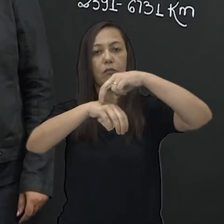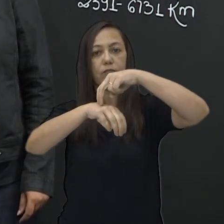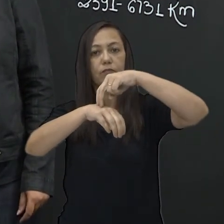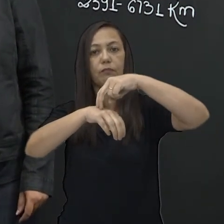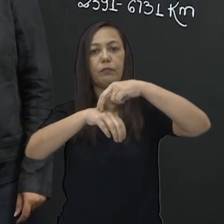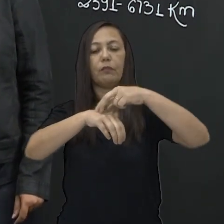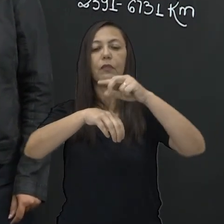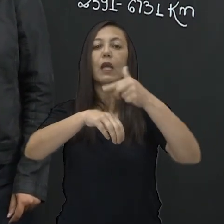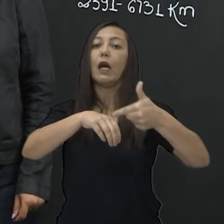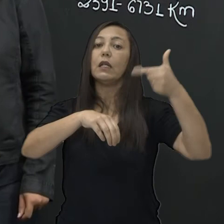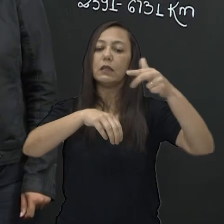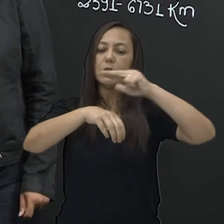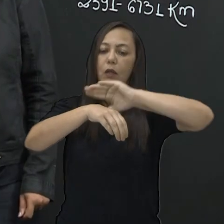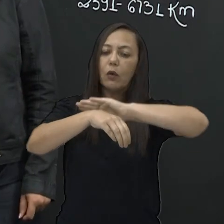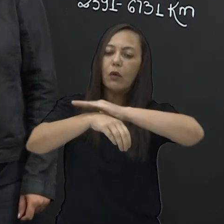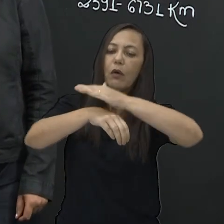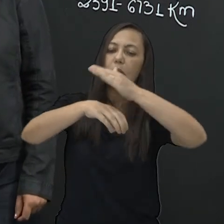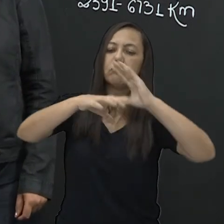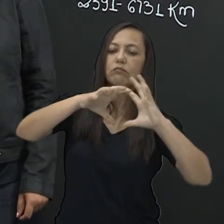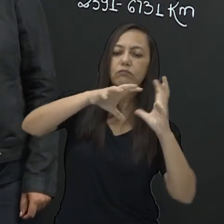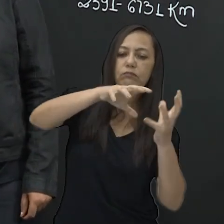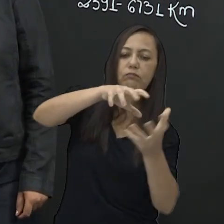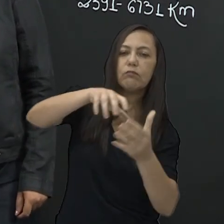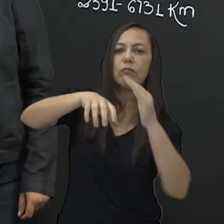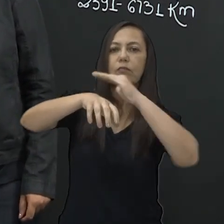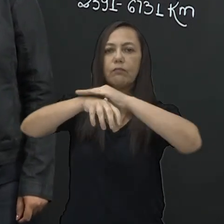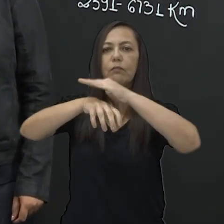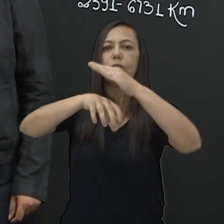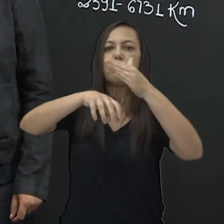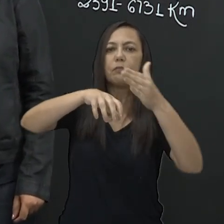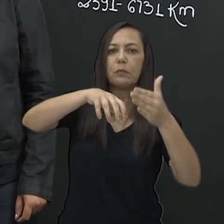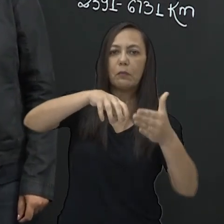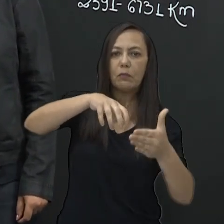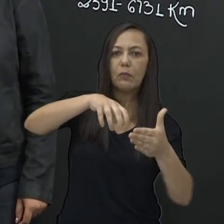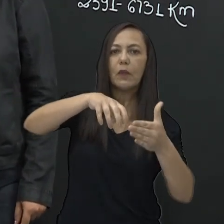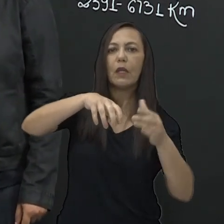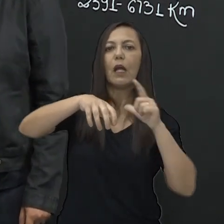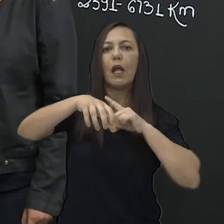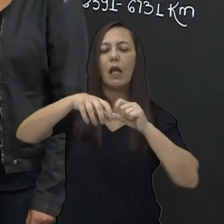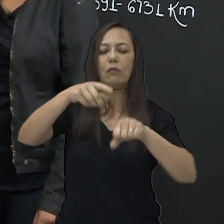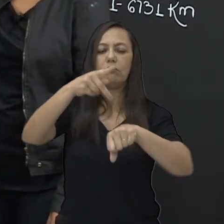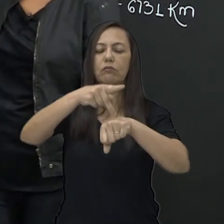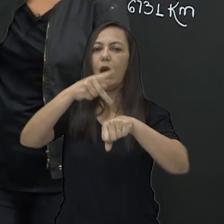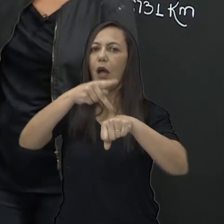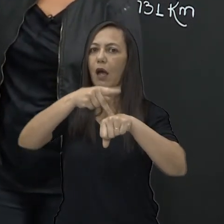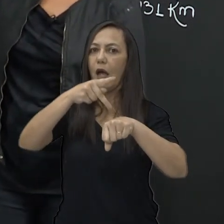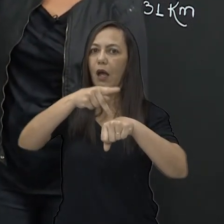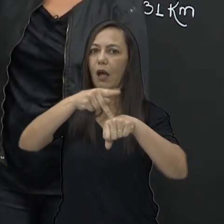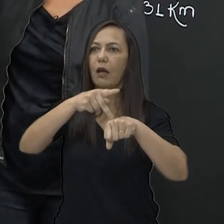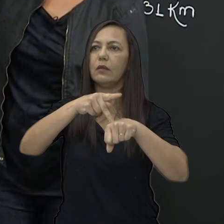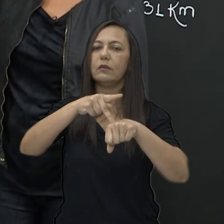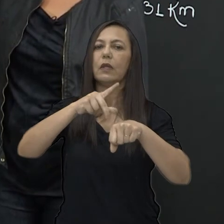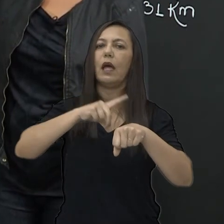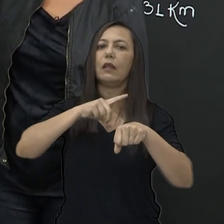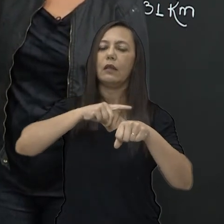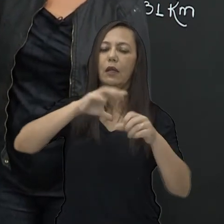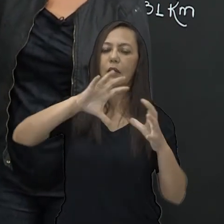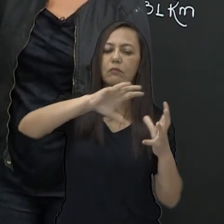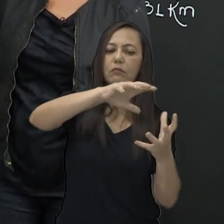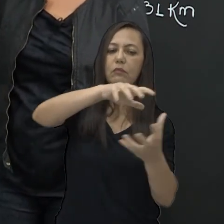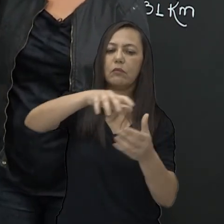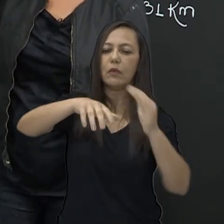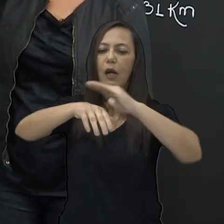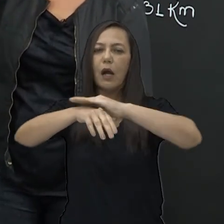diferenciadas, a crosta marinha oceânica, no assoalho do oceano mais fina. Eu tenho manto com essas